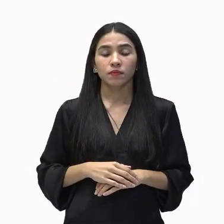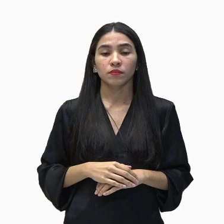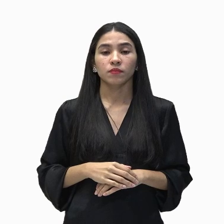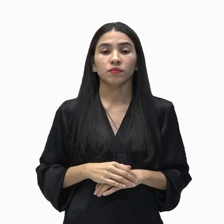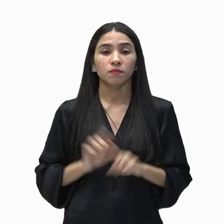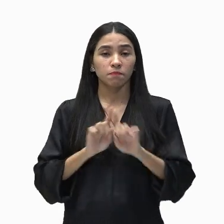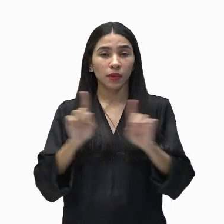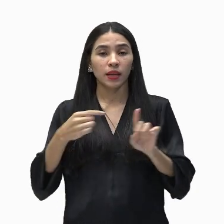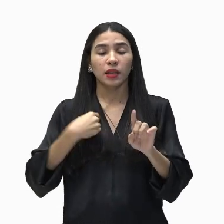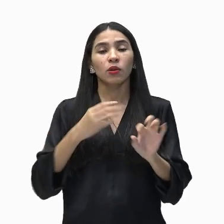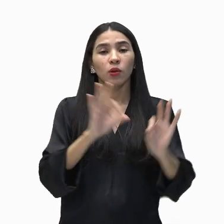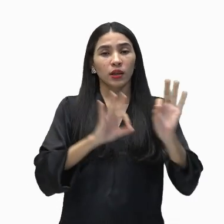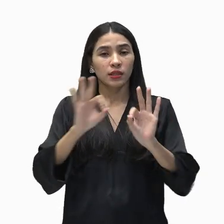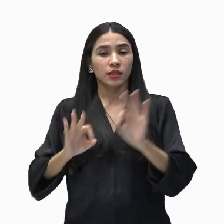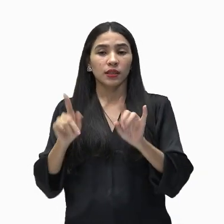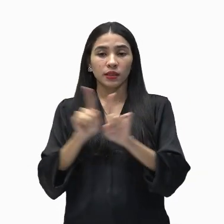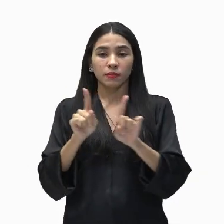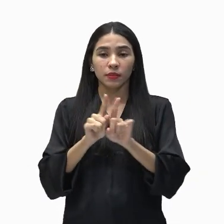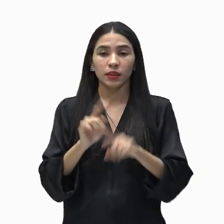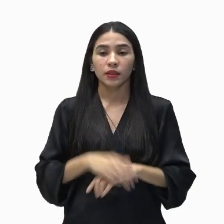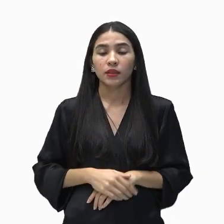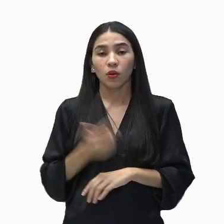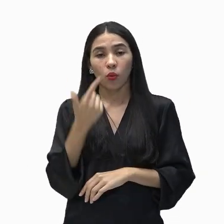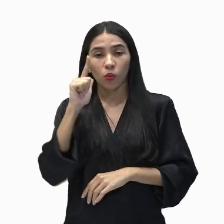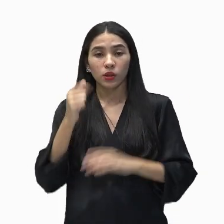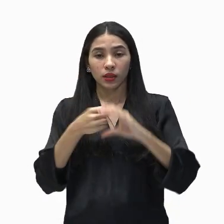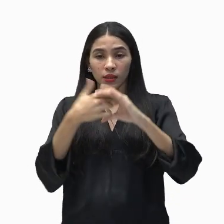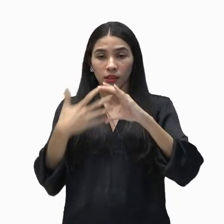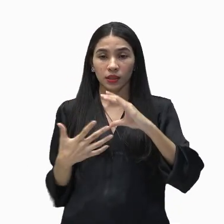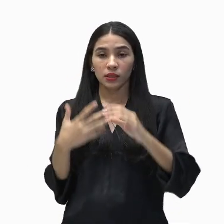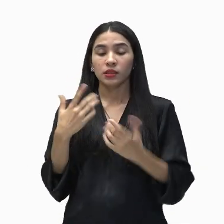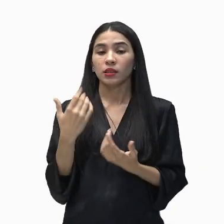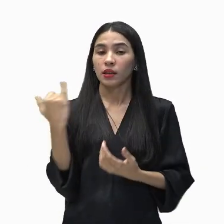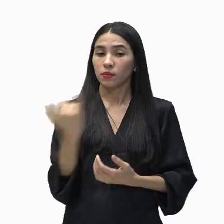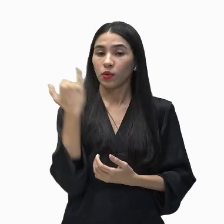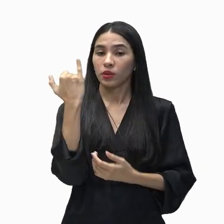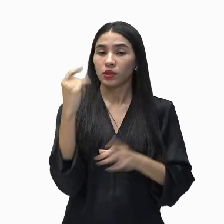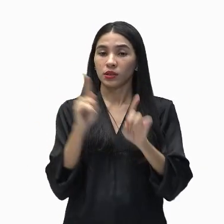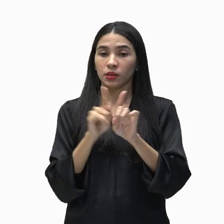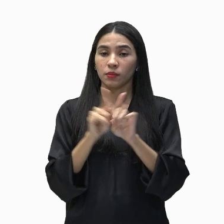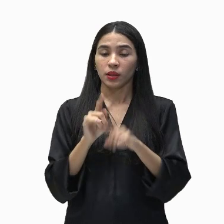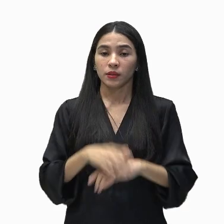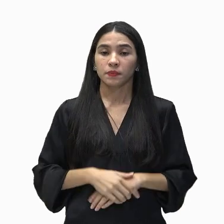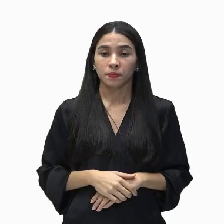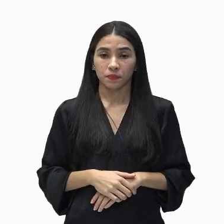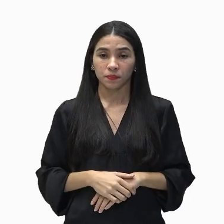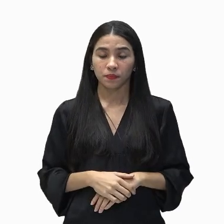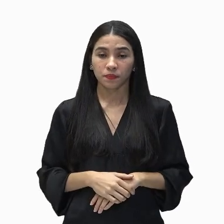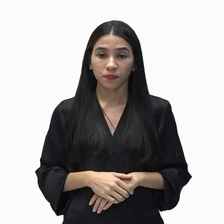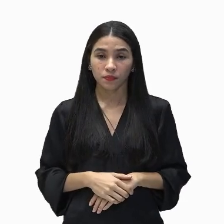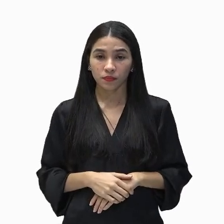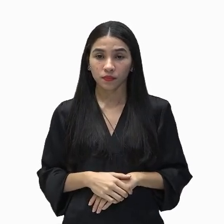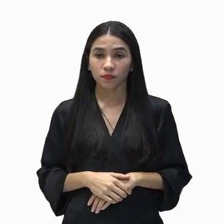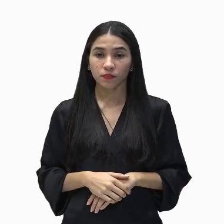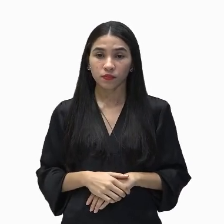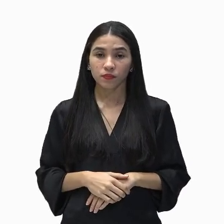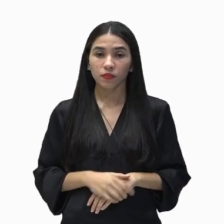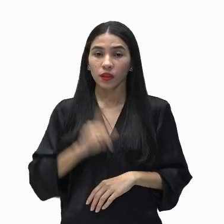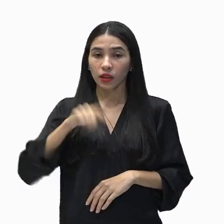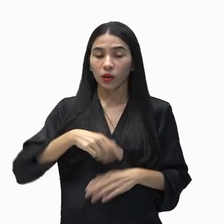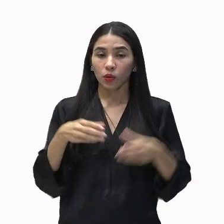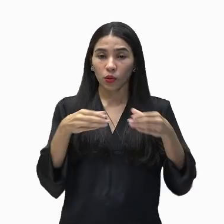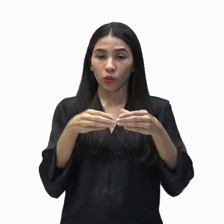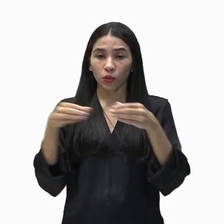aqui uma característica muito importante desses indivíduos, que é uma